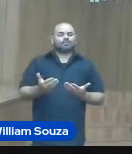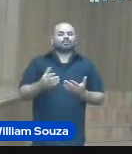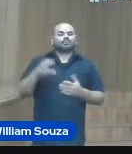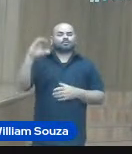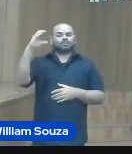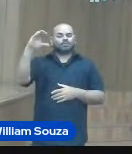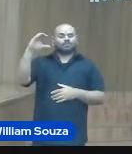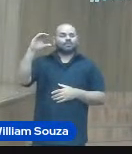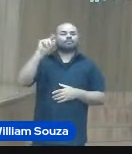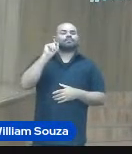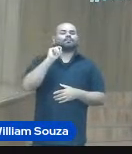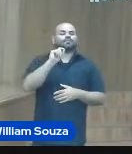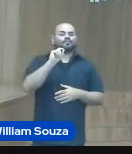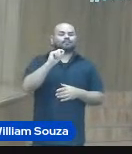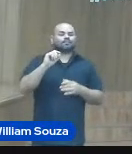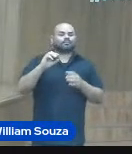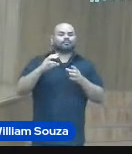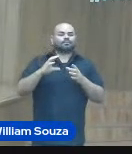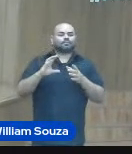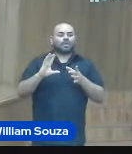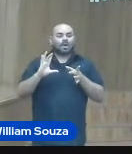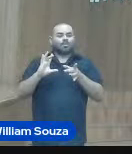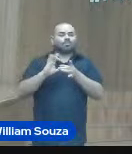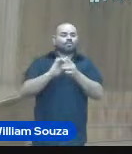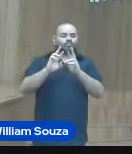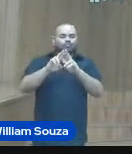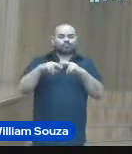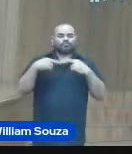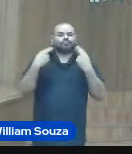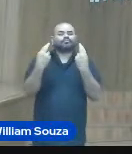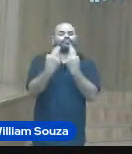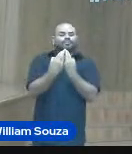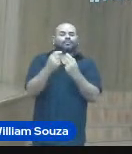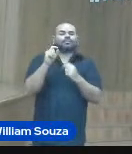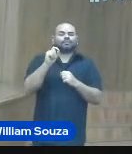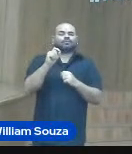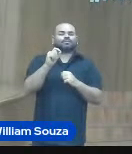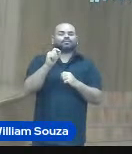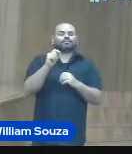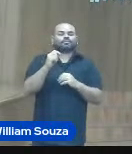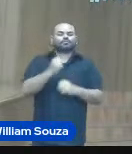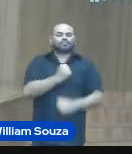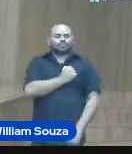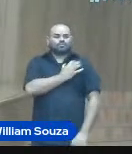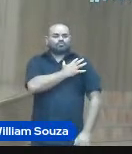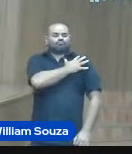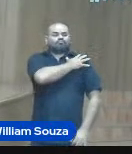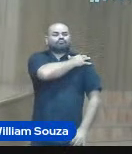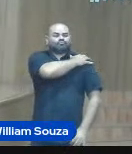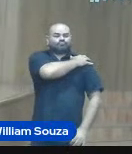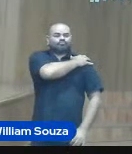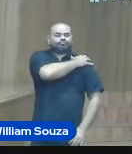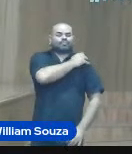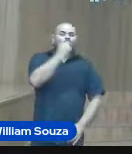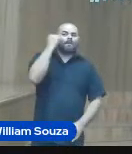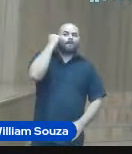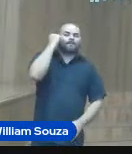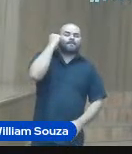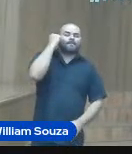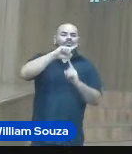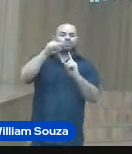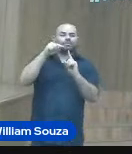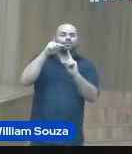reuniram especificamente em torno de fins militares. Então, pela primeira vez, assim, de uma